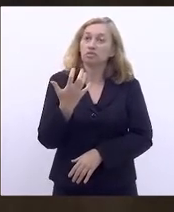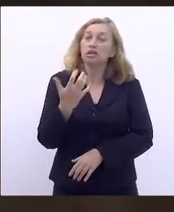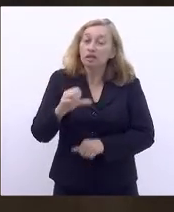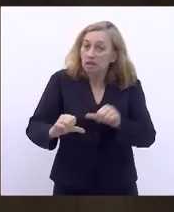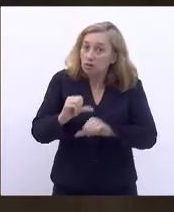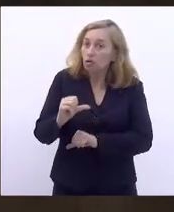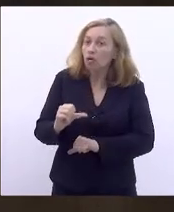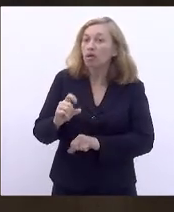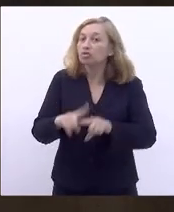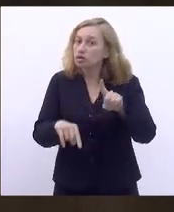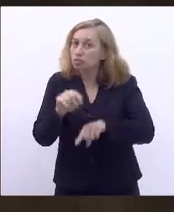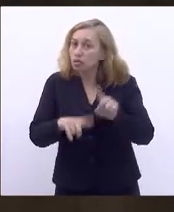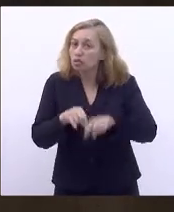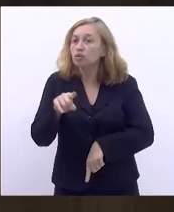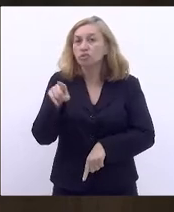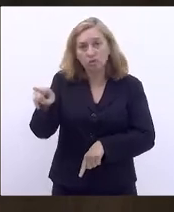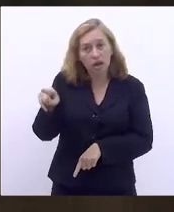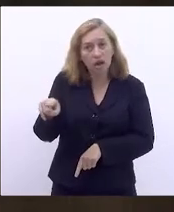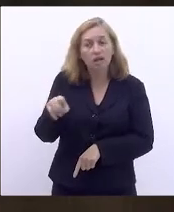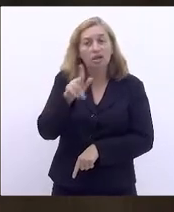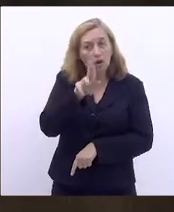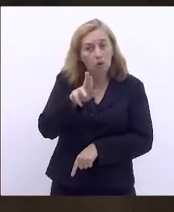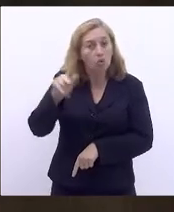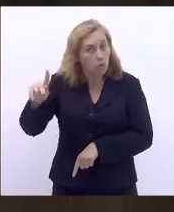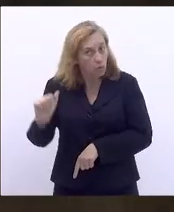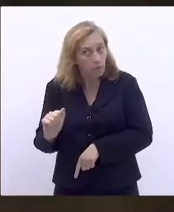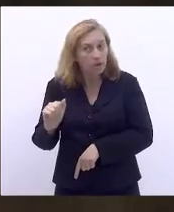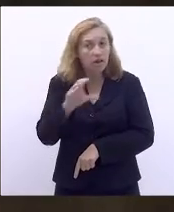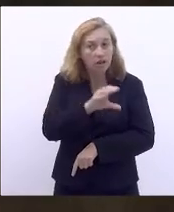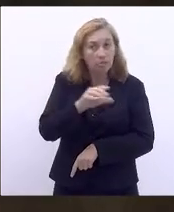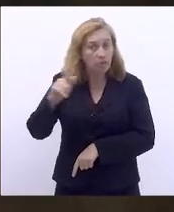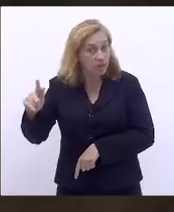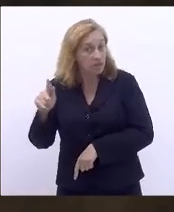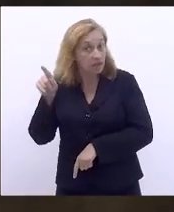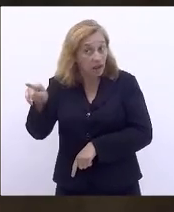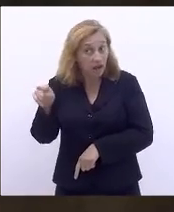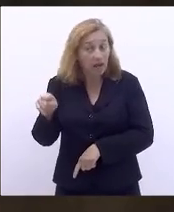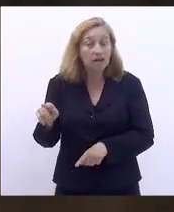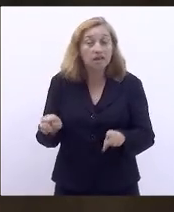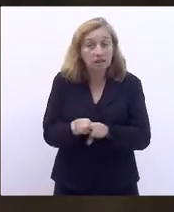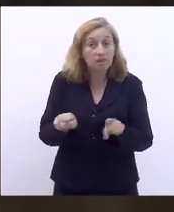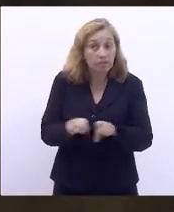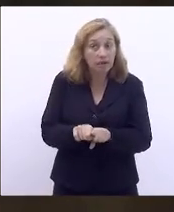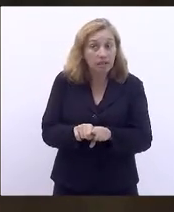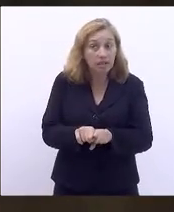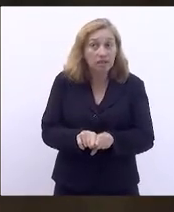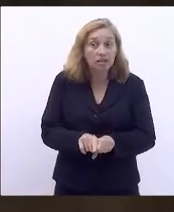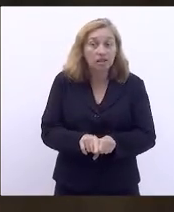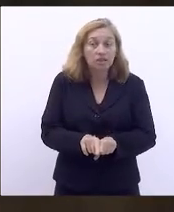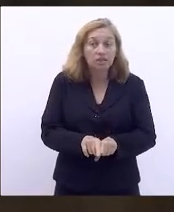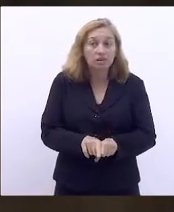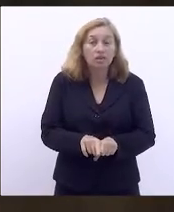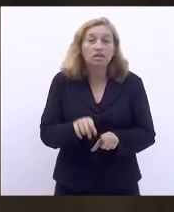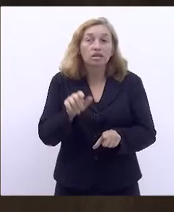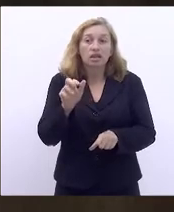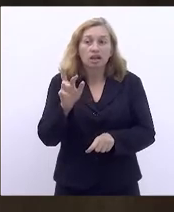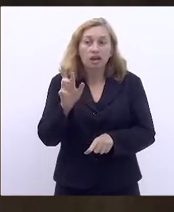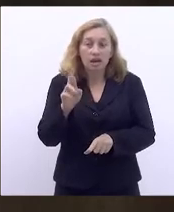troca desse aparelho eletrocardiograma da UPA de Campo Grande na Estrada do Medanha e também bem como na questão da